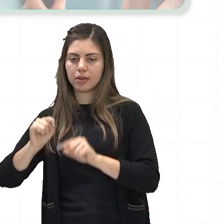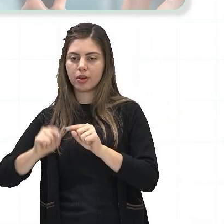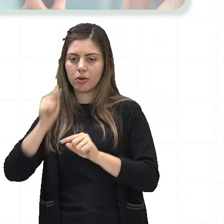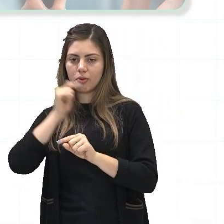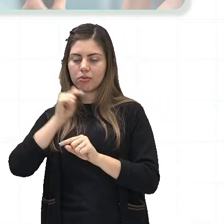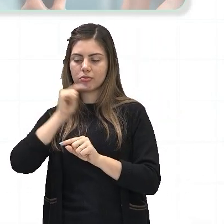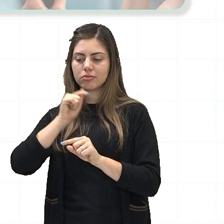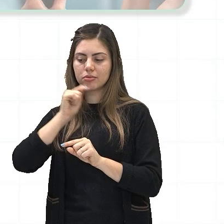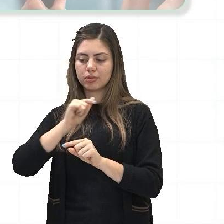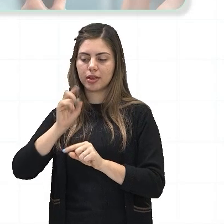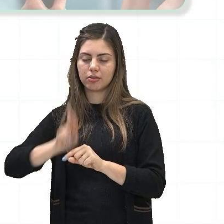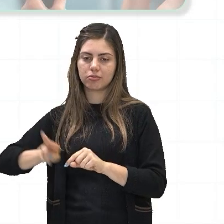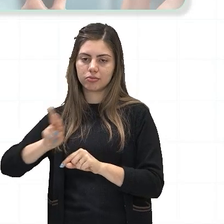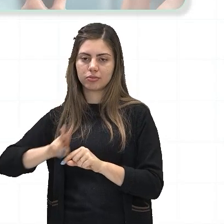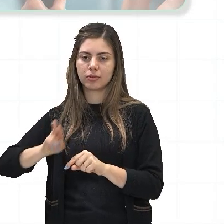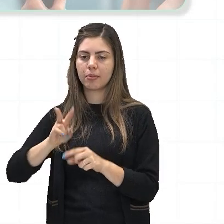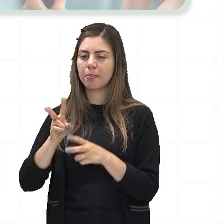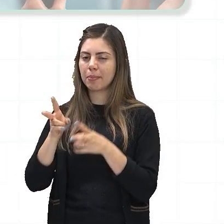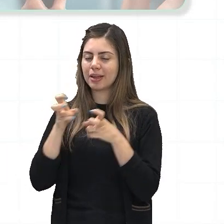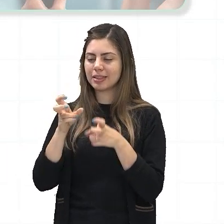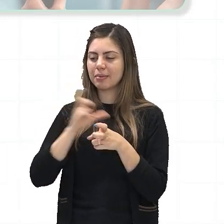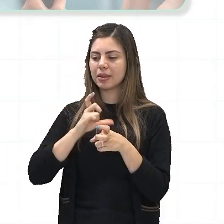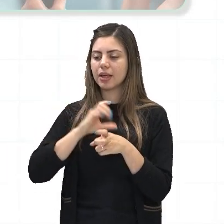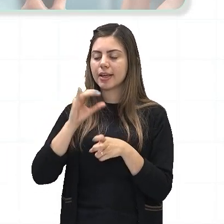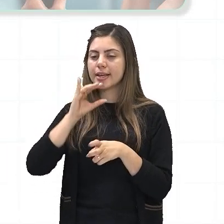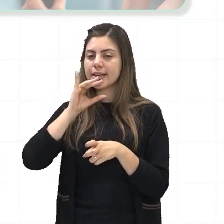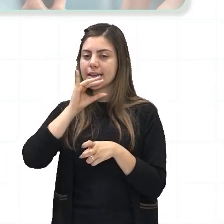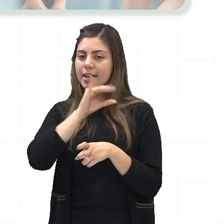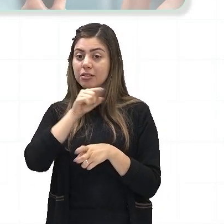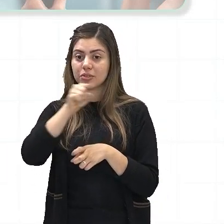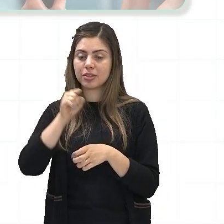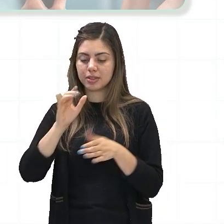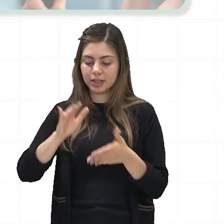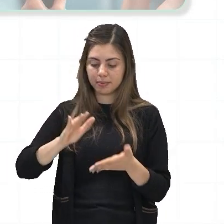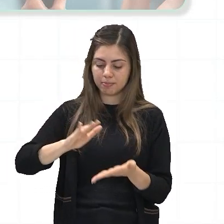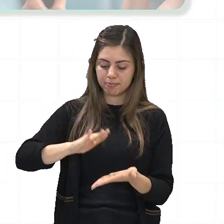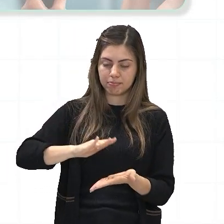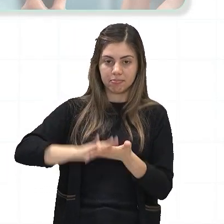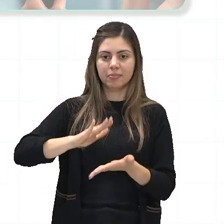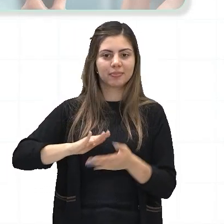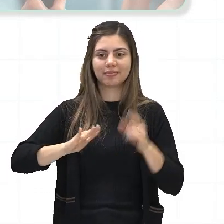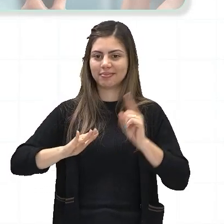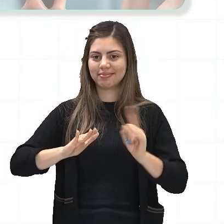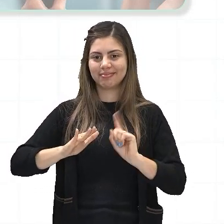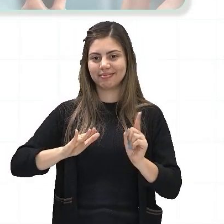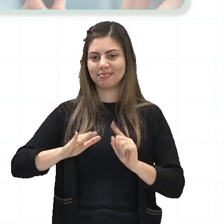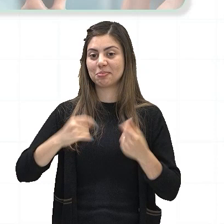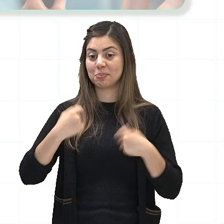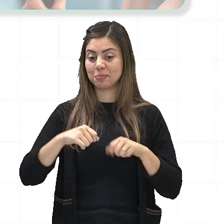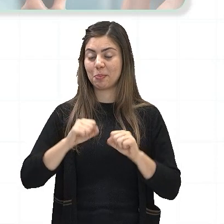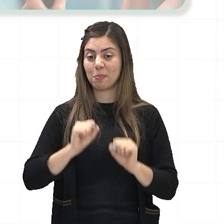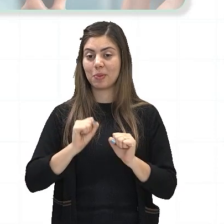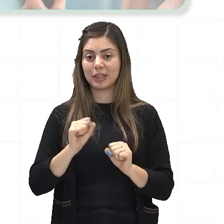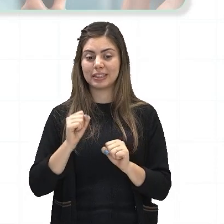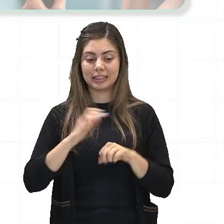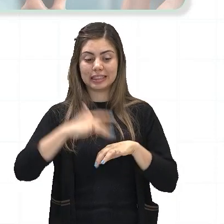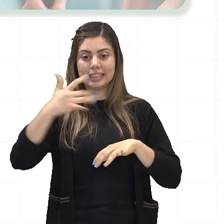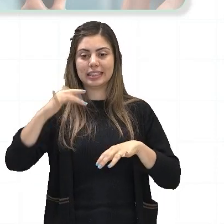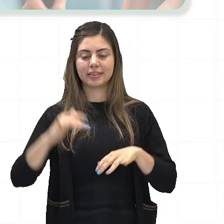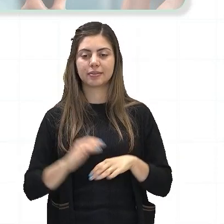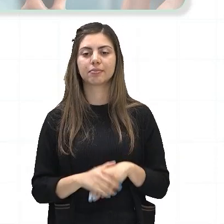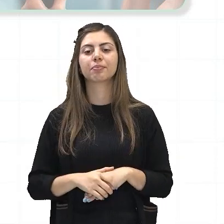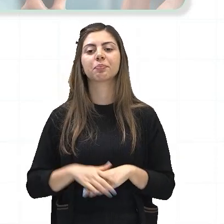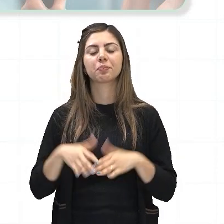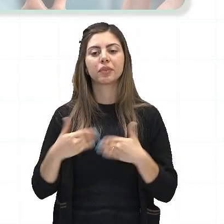vai observar que ele vai esquentando, né? Não vai colocar a mão ali naquela parte, senão a gente pode se queimar. Mas aí você já vai poder utilizar. Também não vai